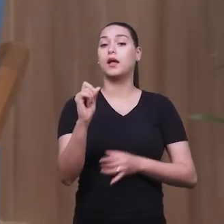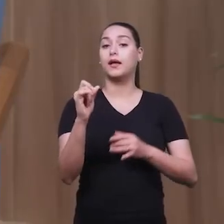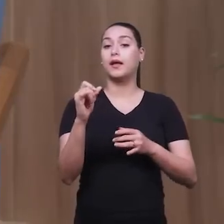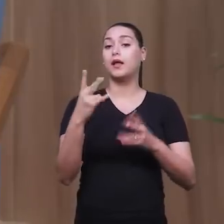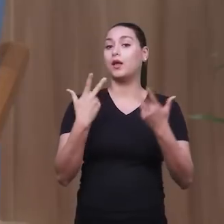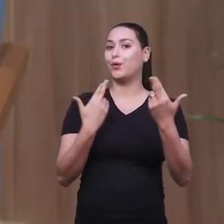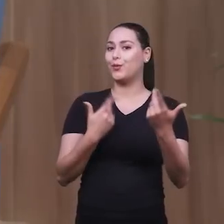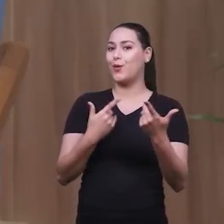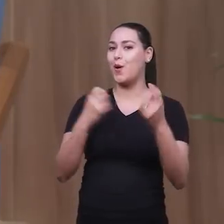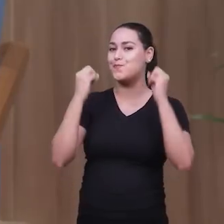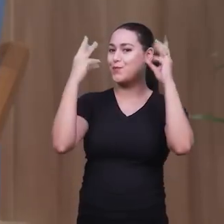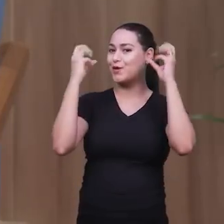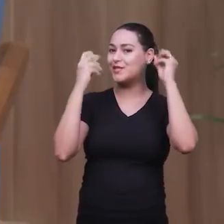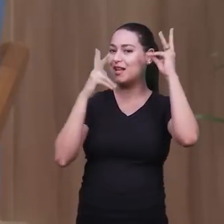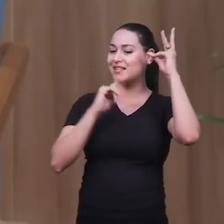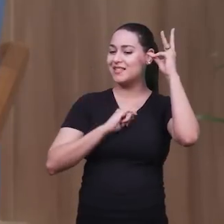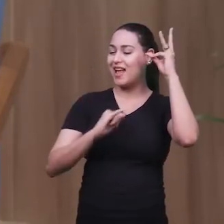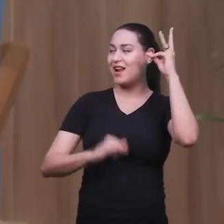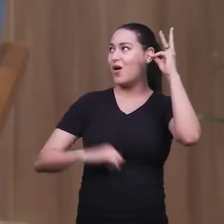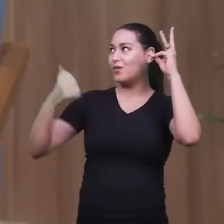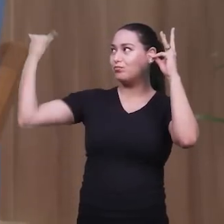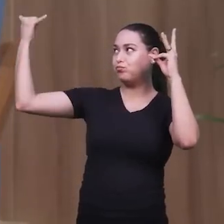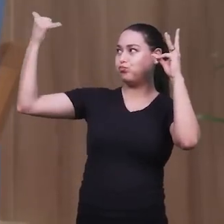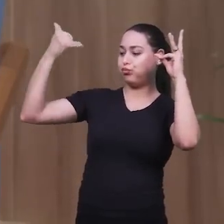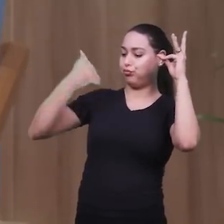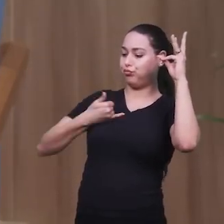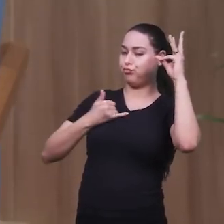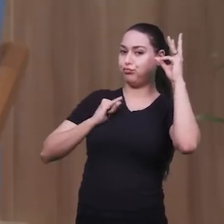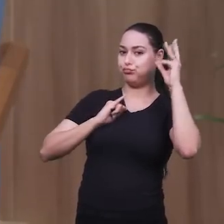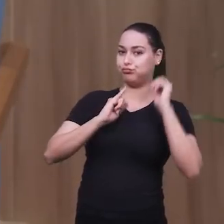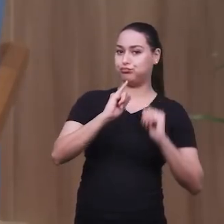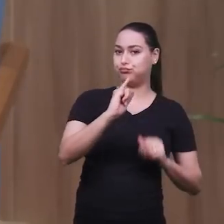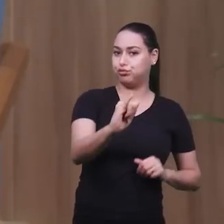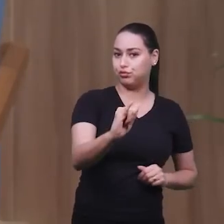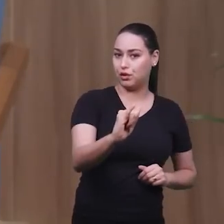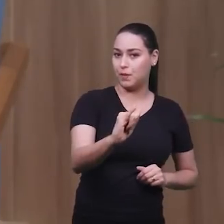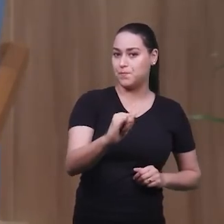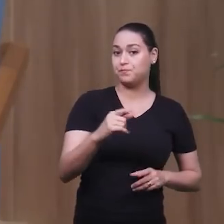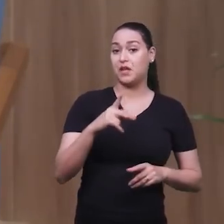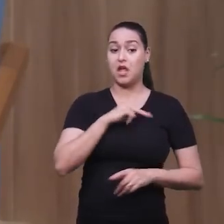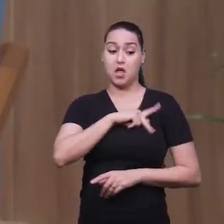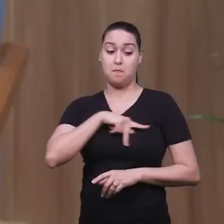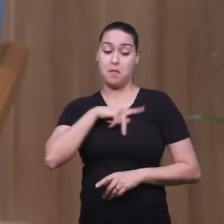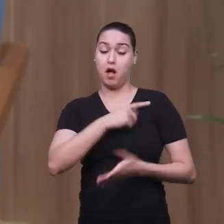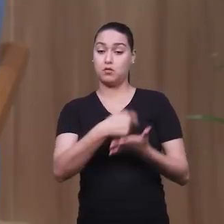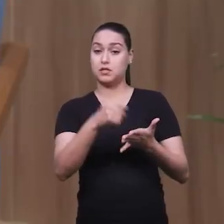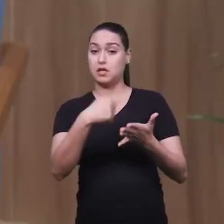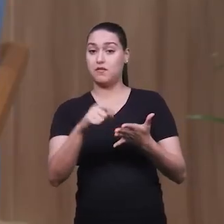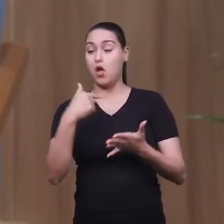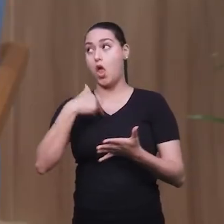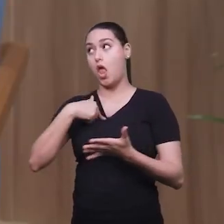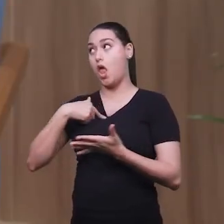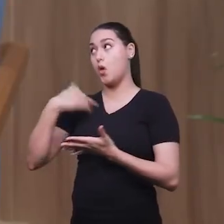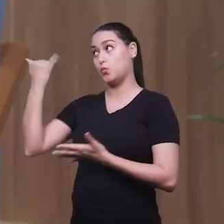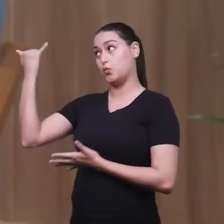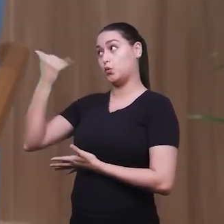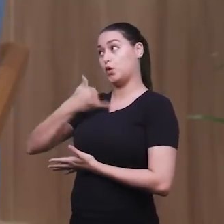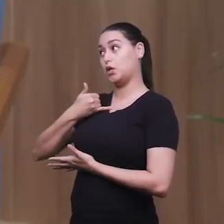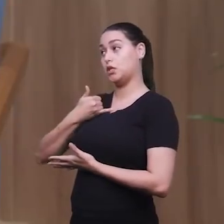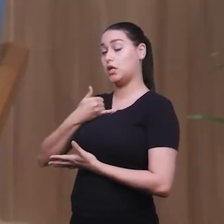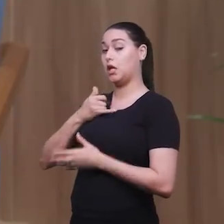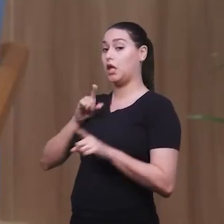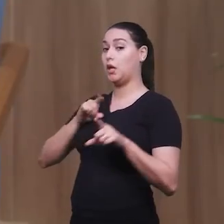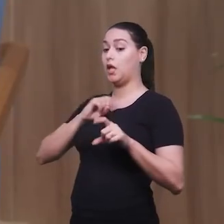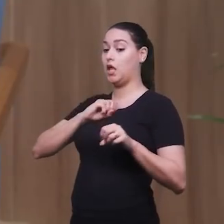ao mundo a vontade de Deus. Glória a Deus. Aquilo que ouvimos, como Paulo diz, né? O que eu recebi do Senhor é aquilo que